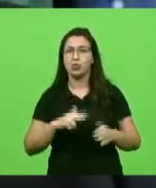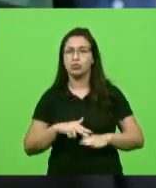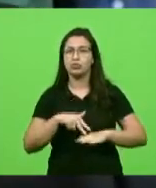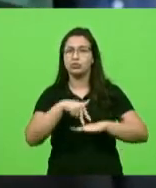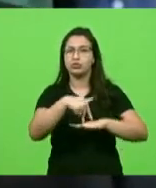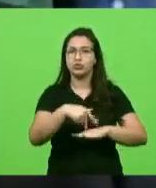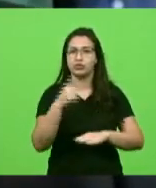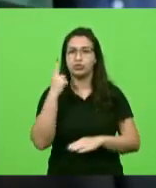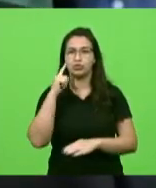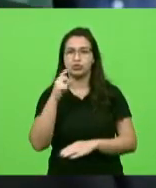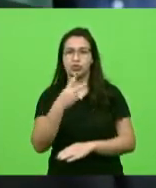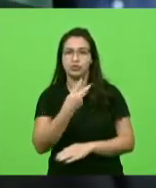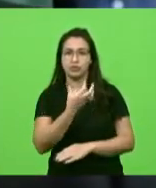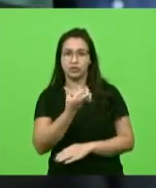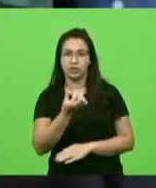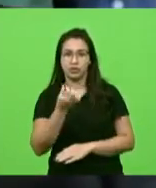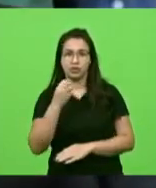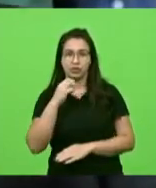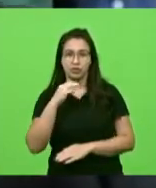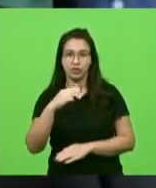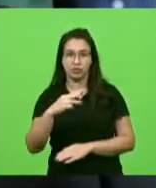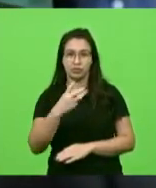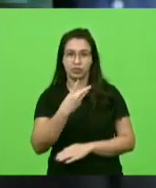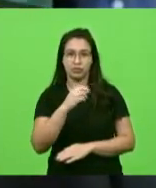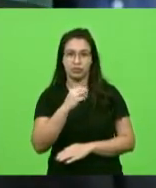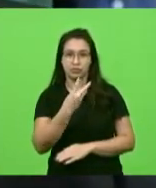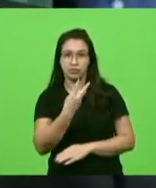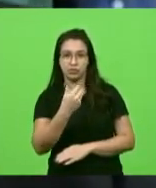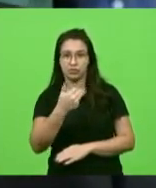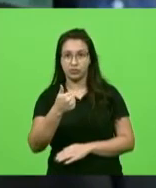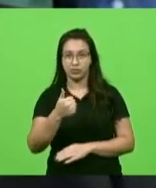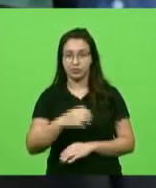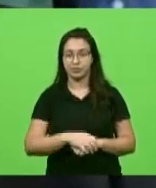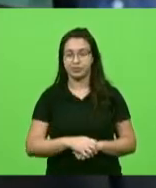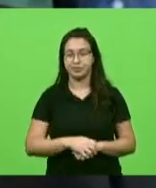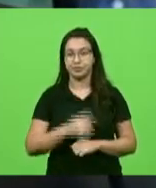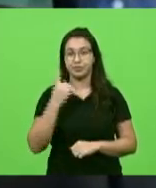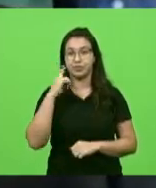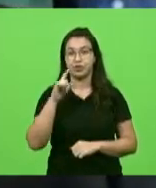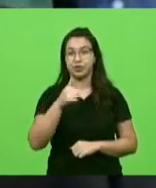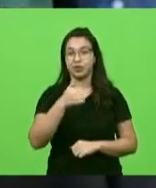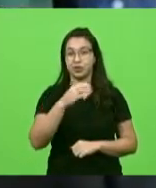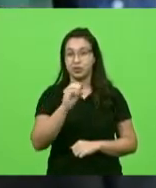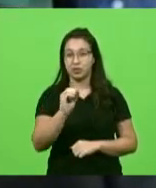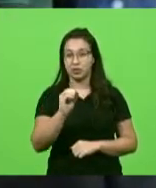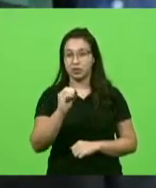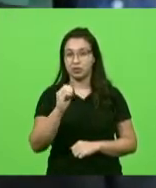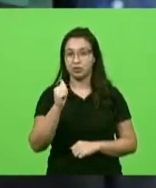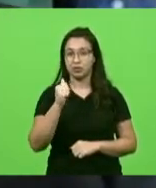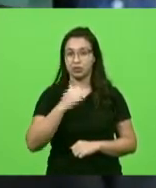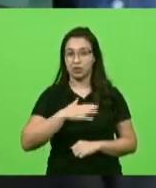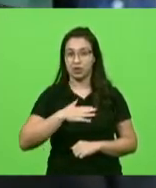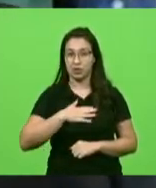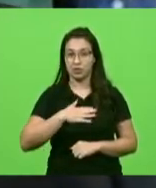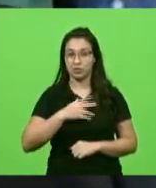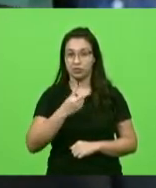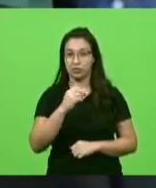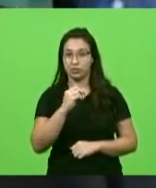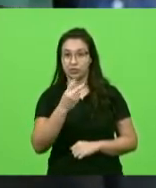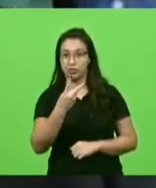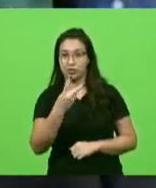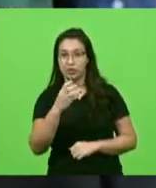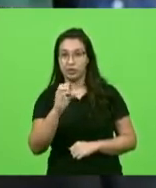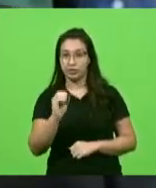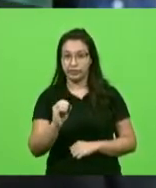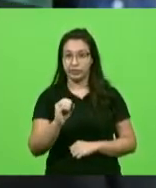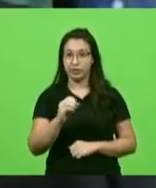26 de Março de 2021 no dia dez de agosto de 2020 subscrito o